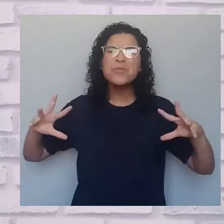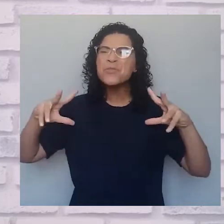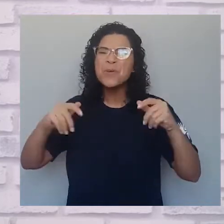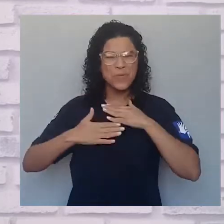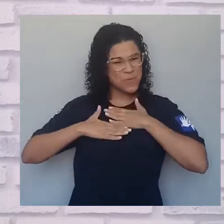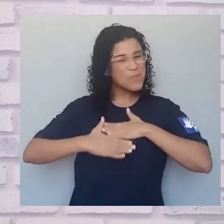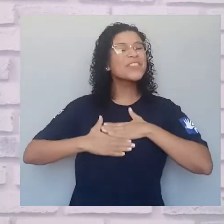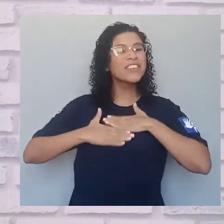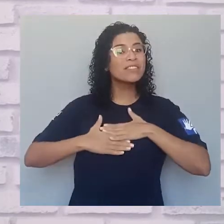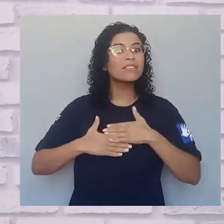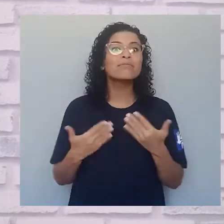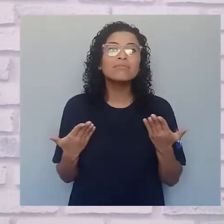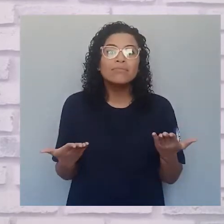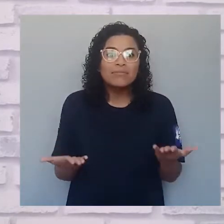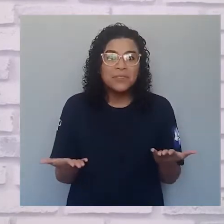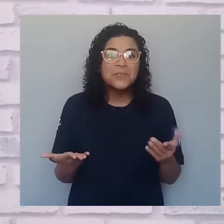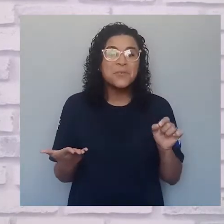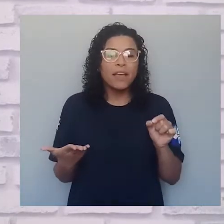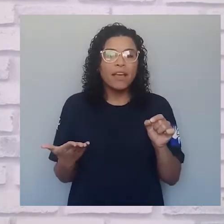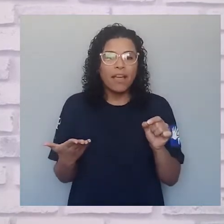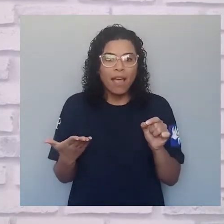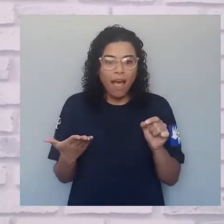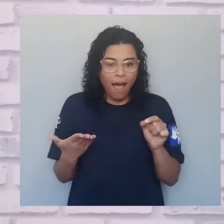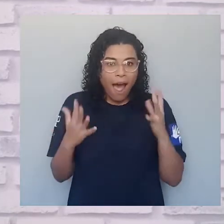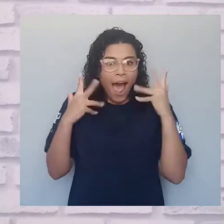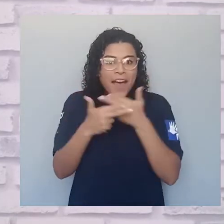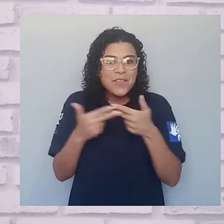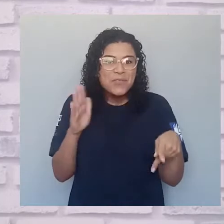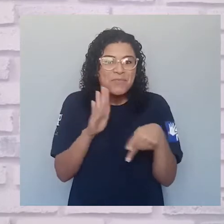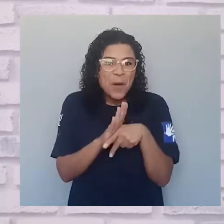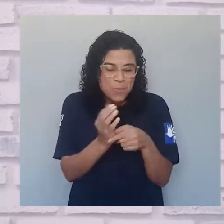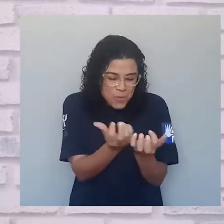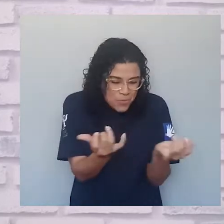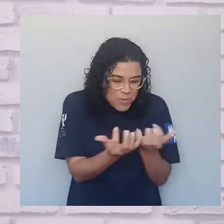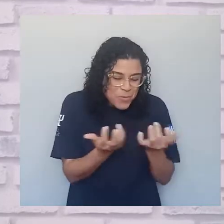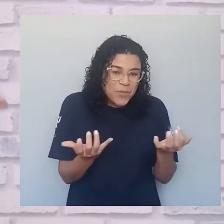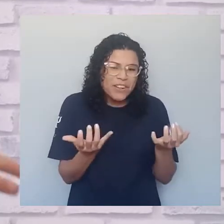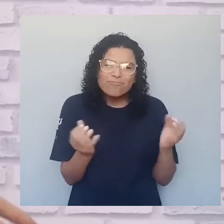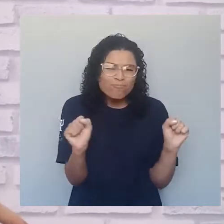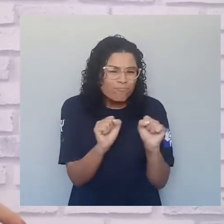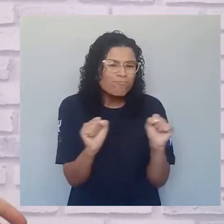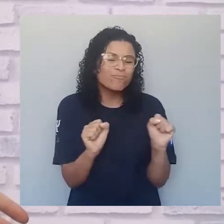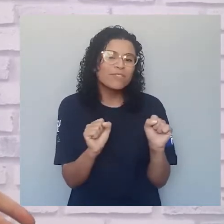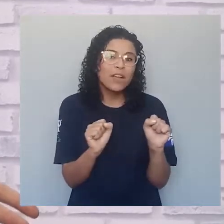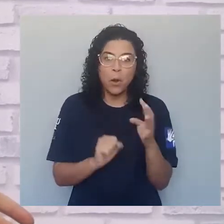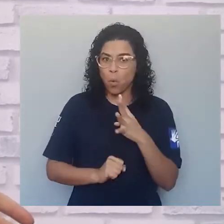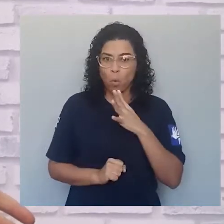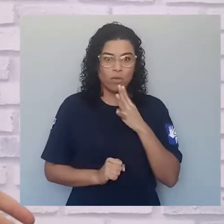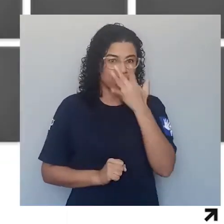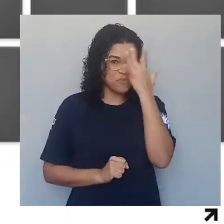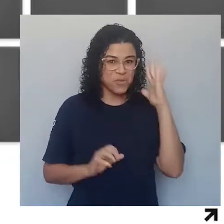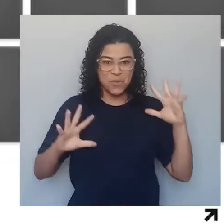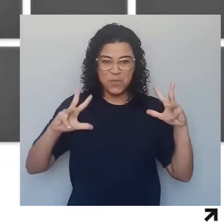mundo gostou. Aliás, os bichinhos de jardim são tão fofinhos. Eu não conheço ninguém que não goste de bichinhos de